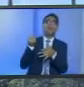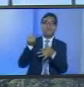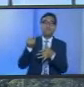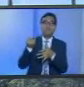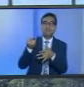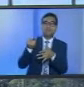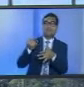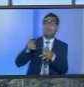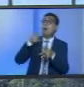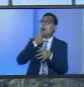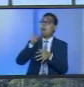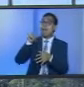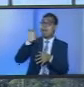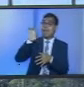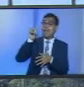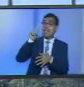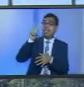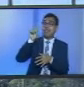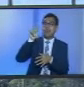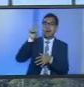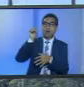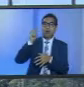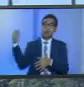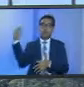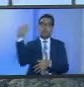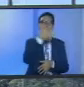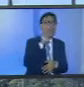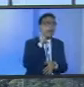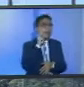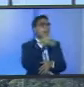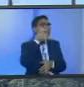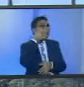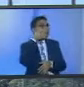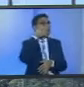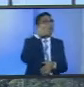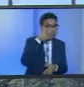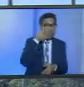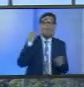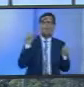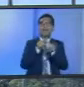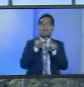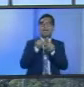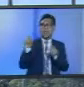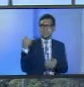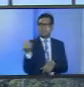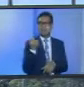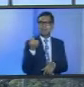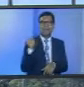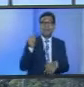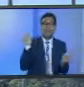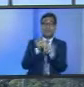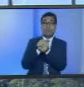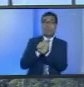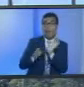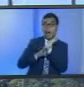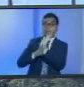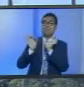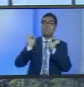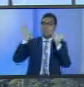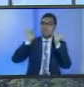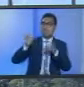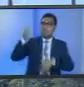o lançamento foi o Edivaldo Dondossola, e ele vai ter uma ajuda especial para contar essa reportagem para a gente.